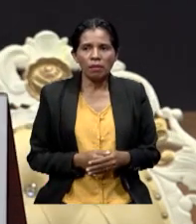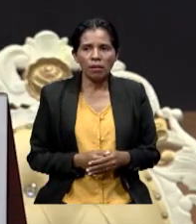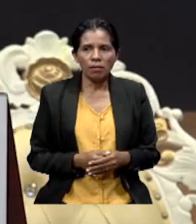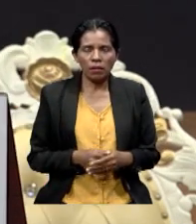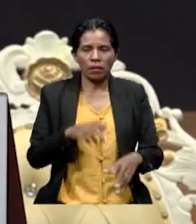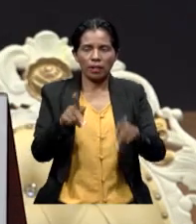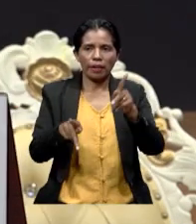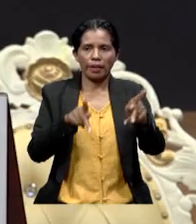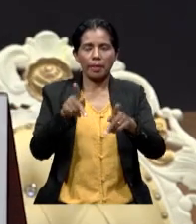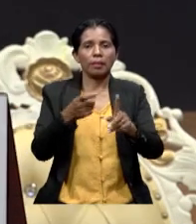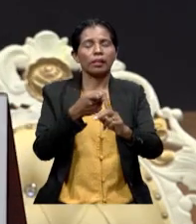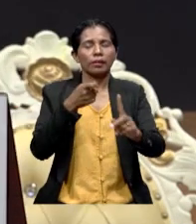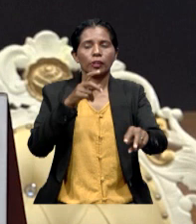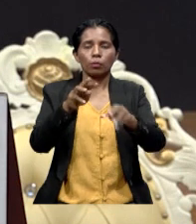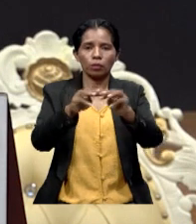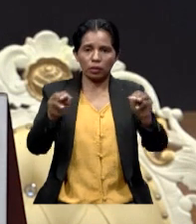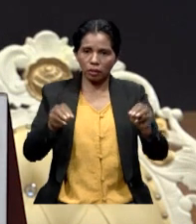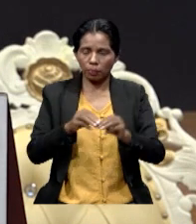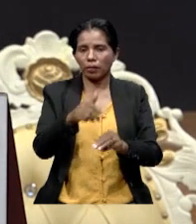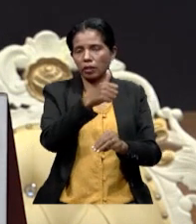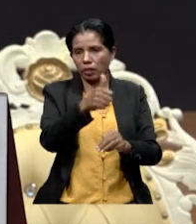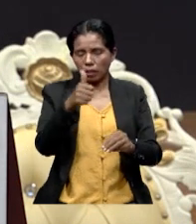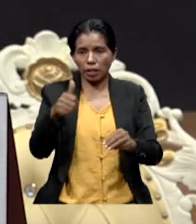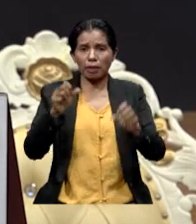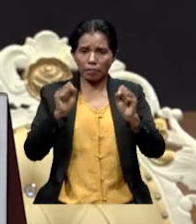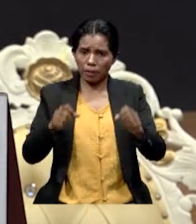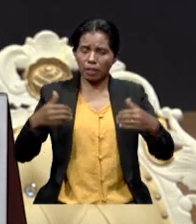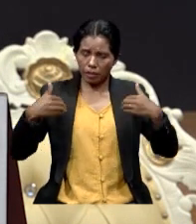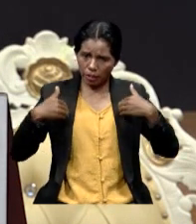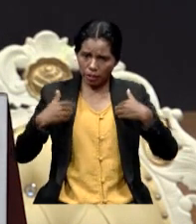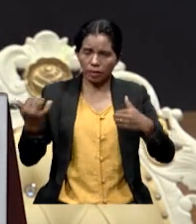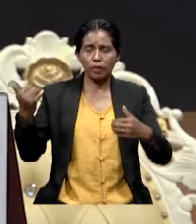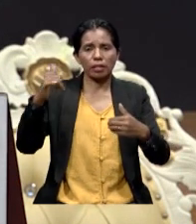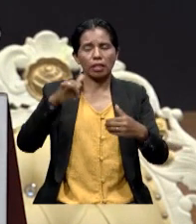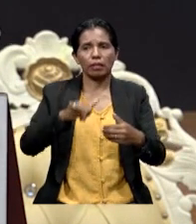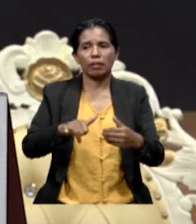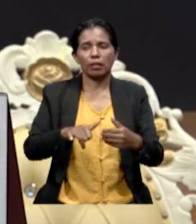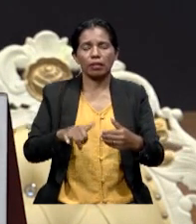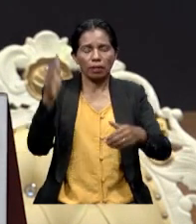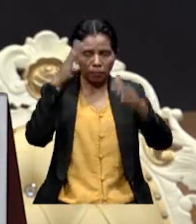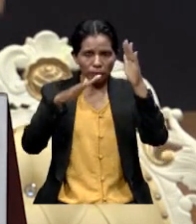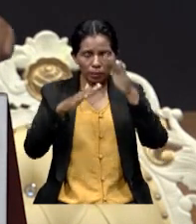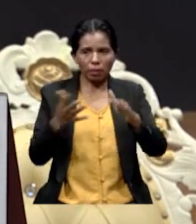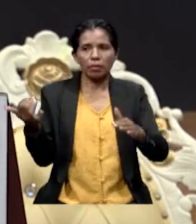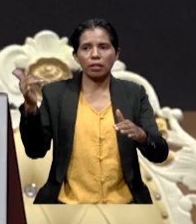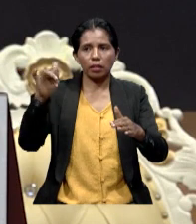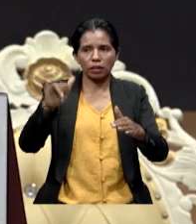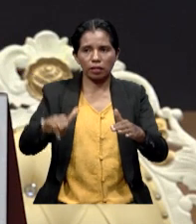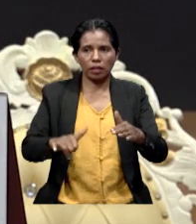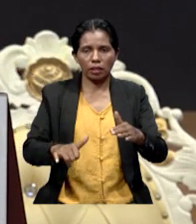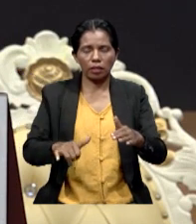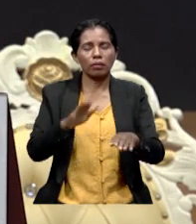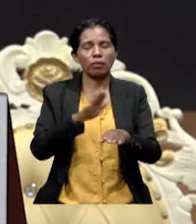população se município e vida, bela iona certeza que tem problemas se neve